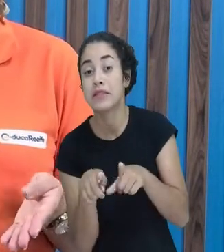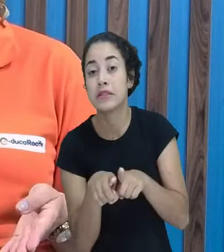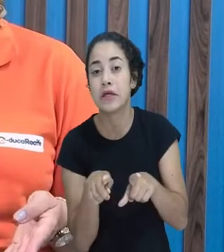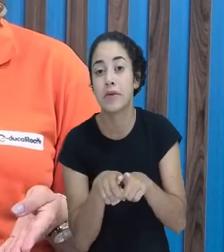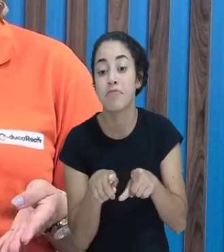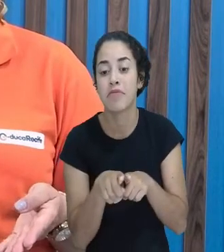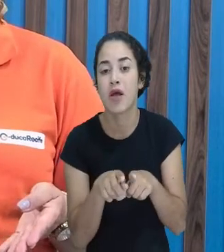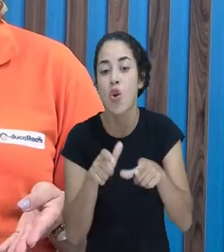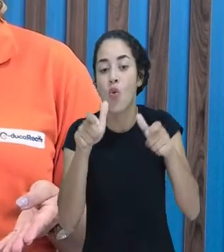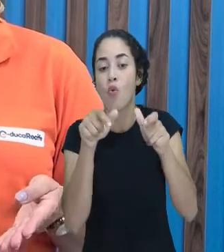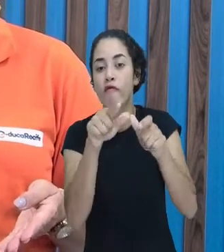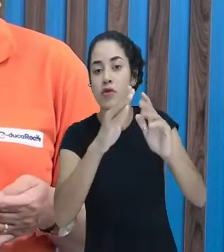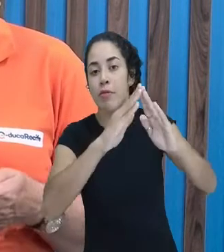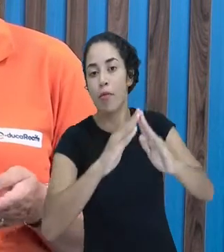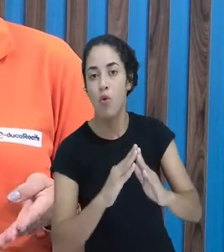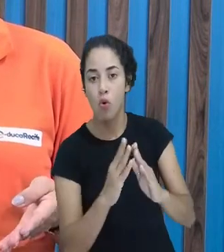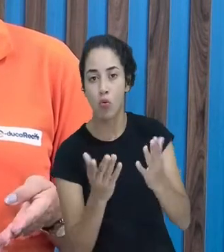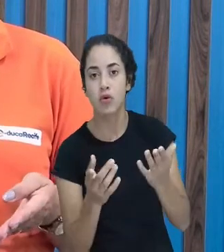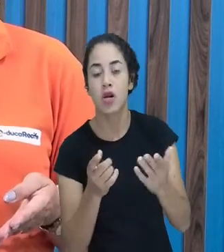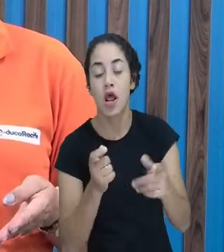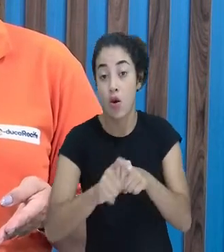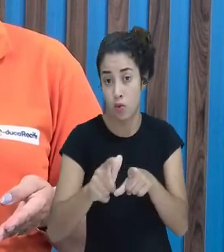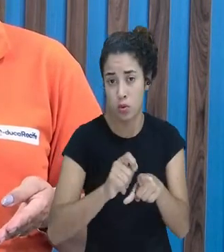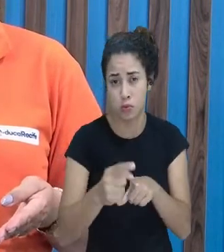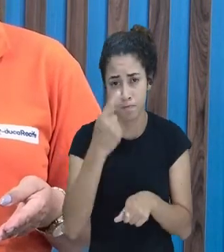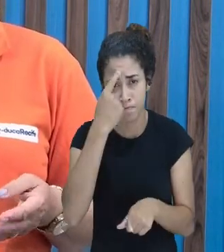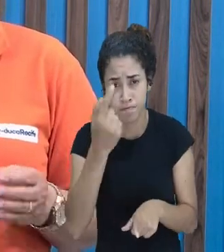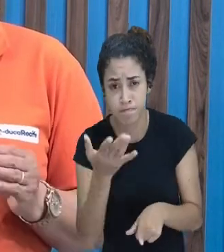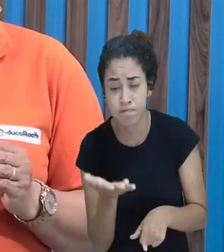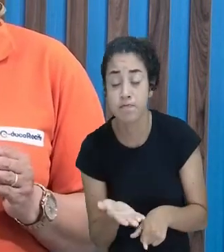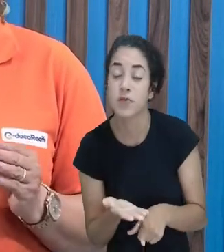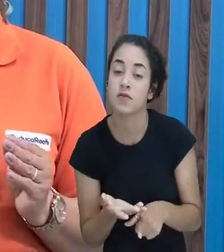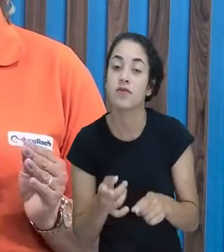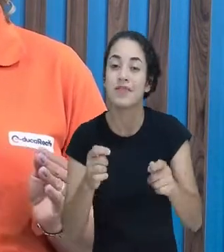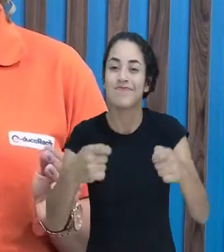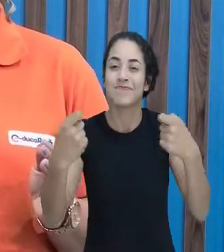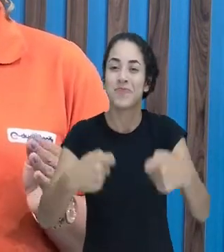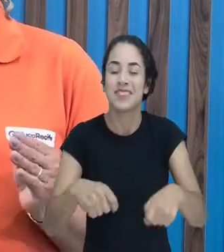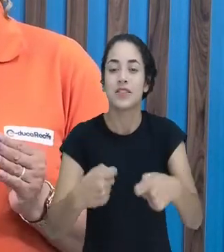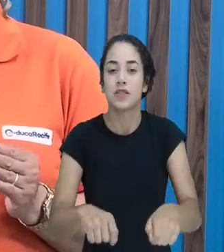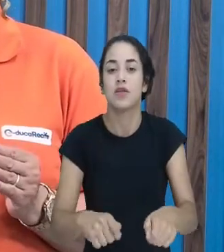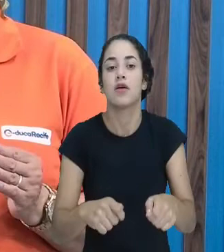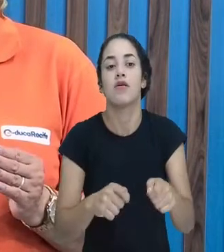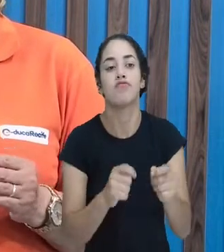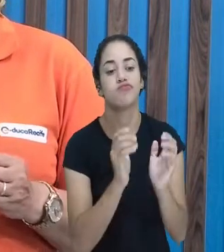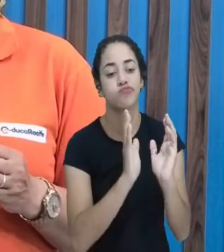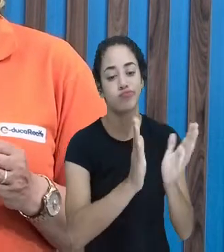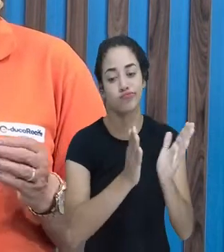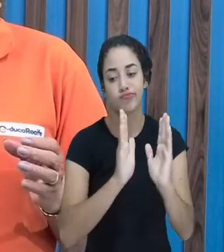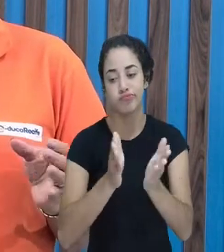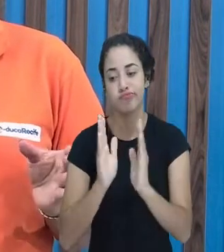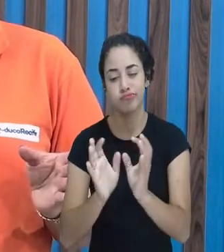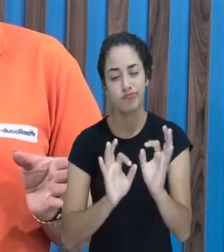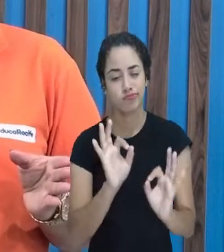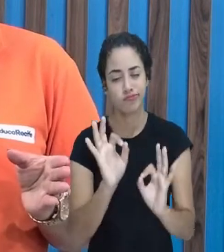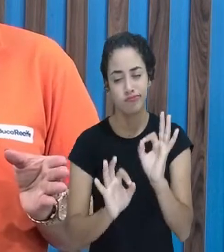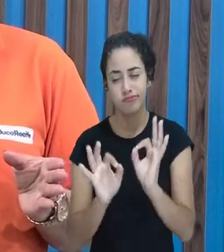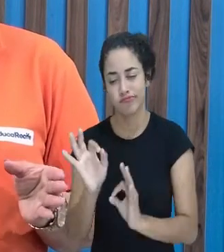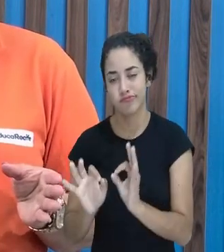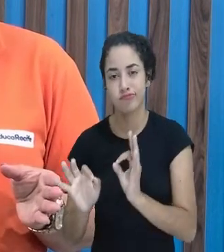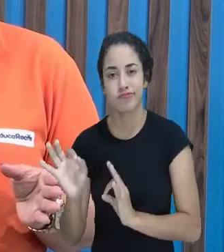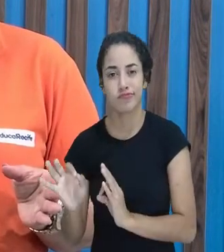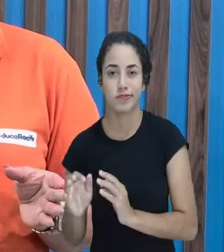a moradia, né? Também pagar o aluguel. Então, você tem que dividir tudo isso aí, né, em várias